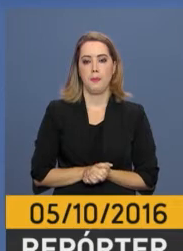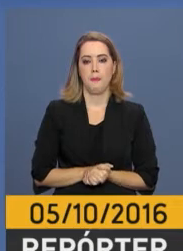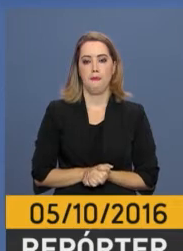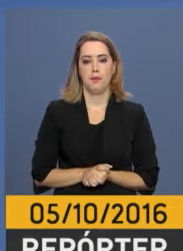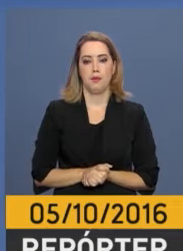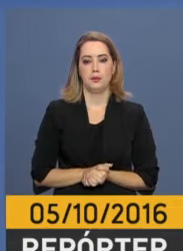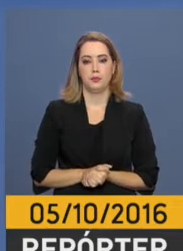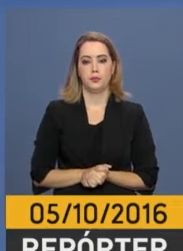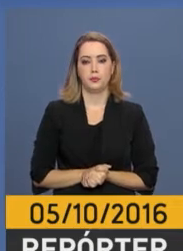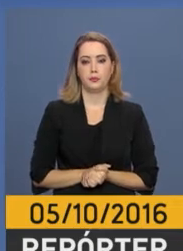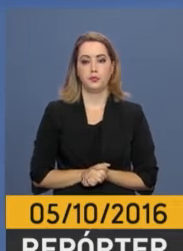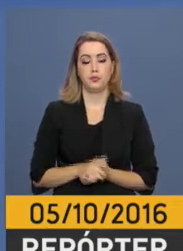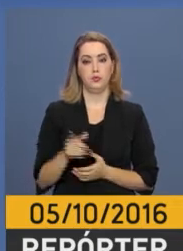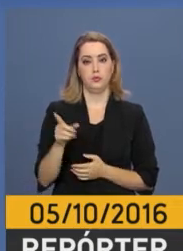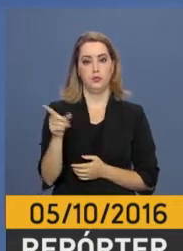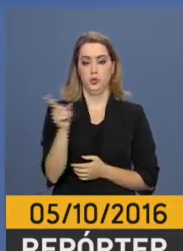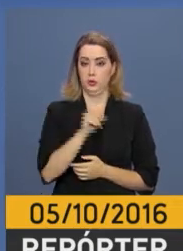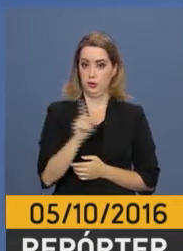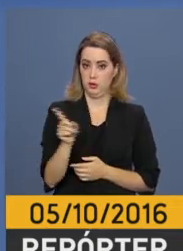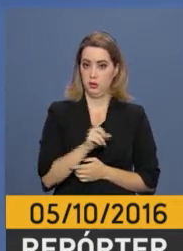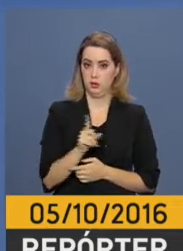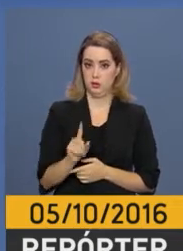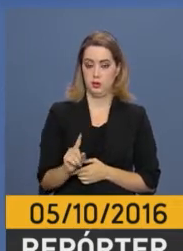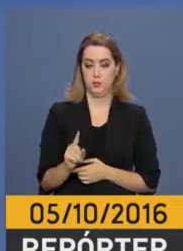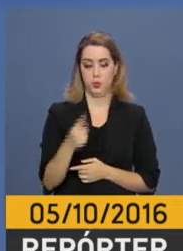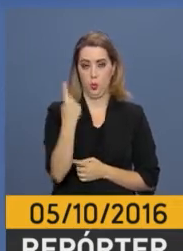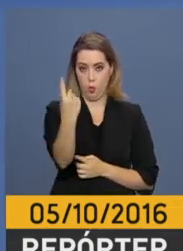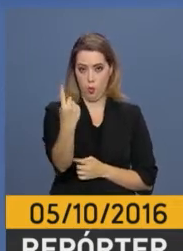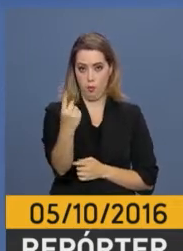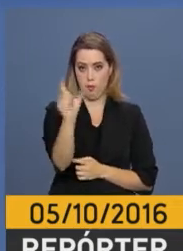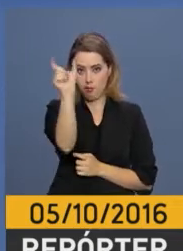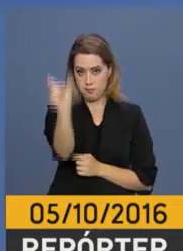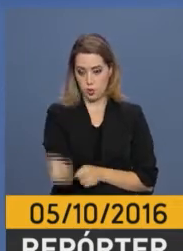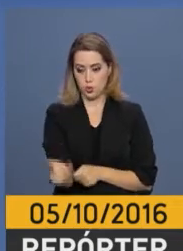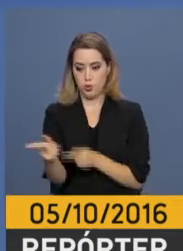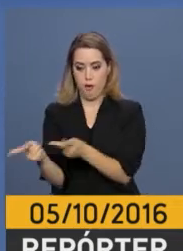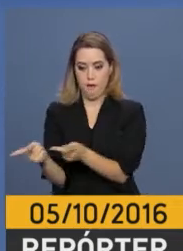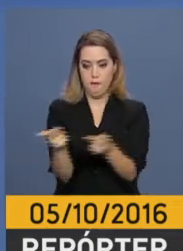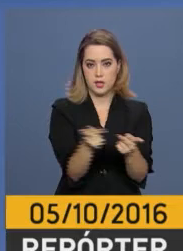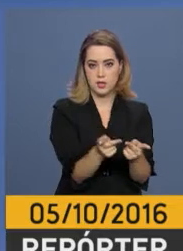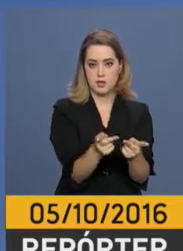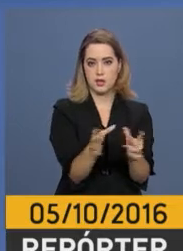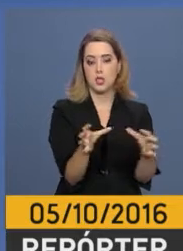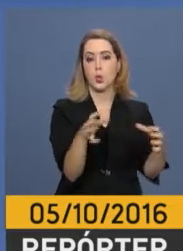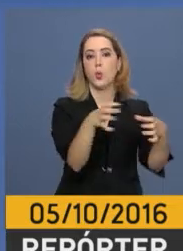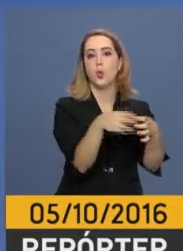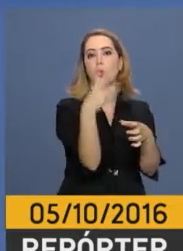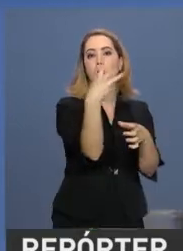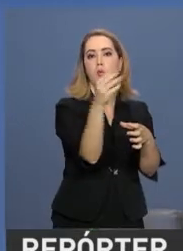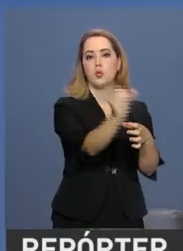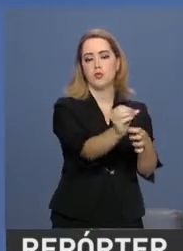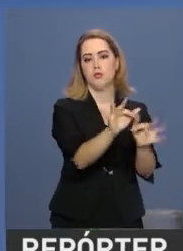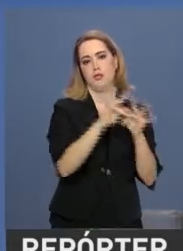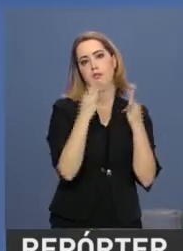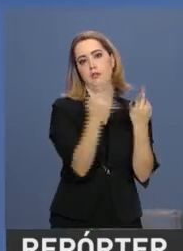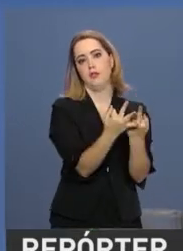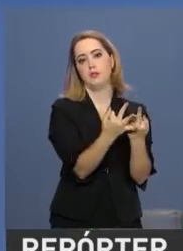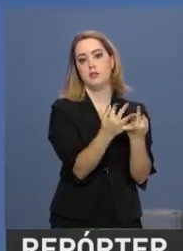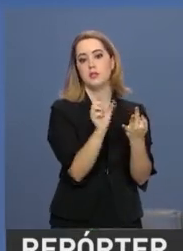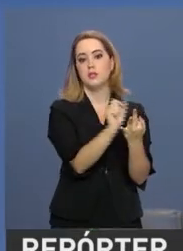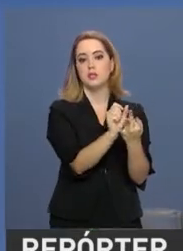não vai ser um visitador para cada trinta famílias esse visitador vai ter atrás dele um